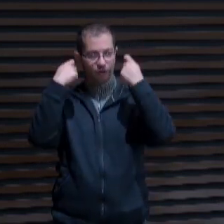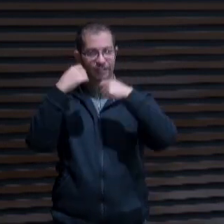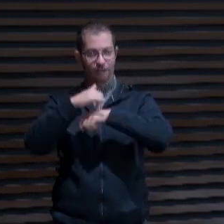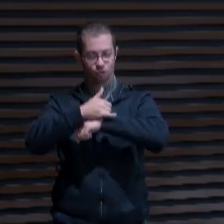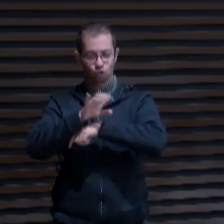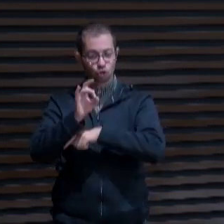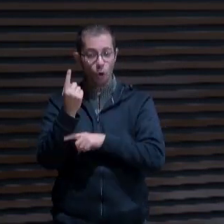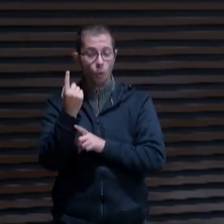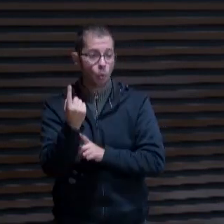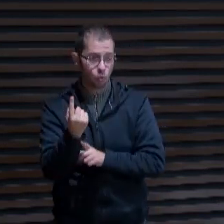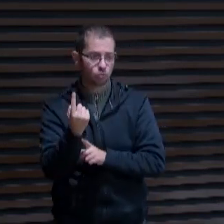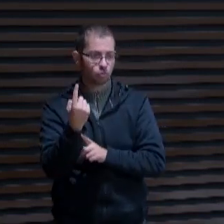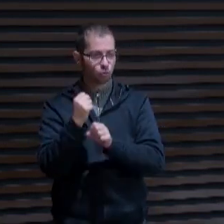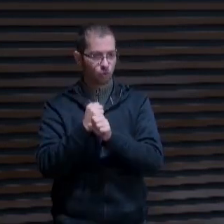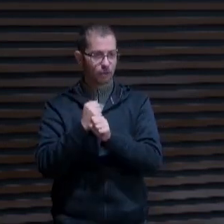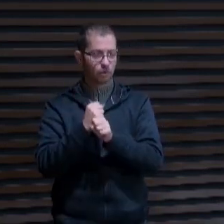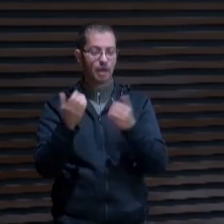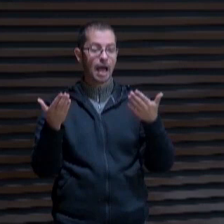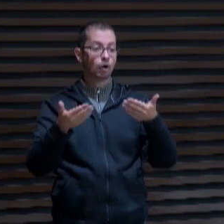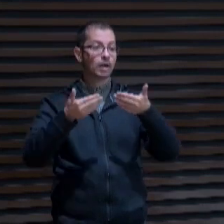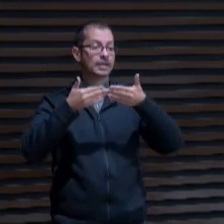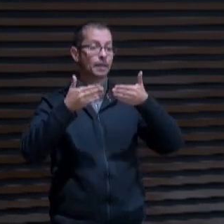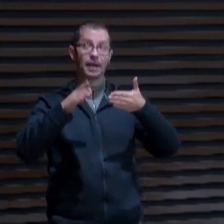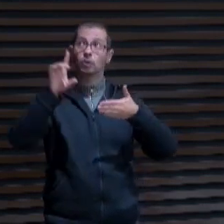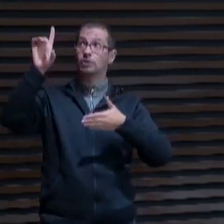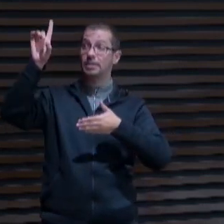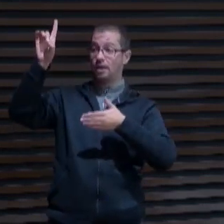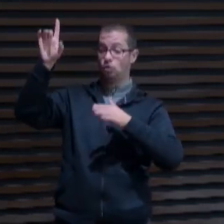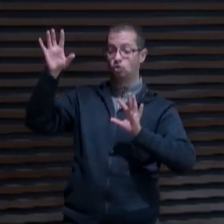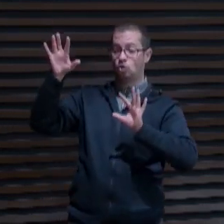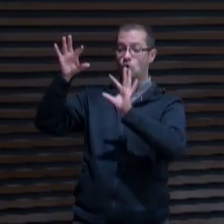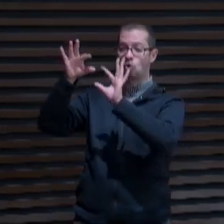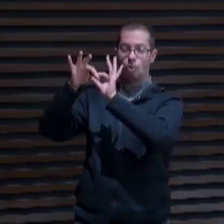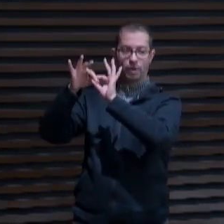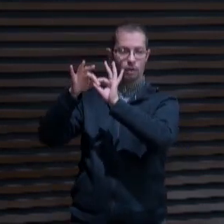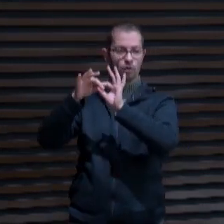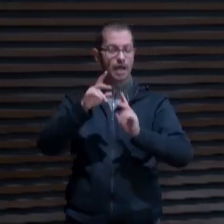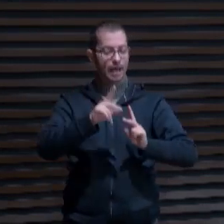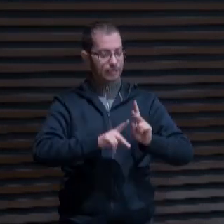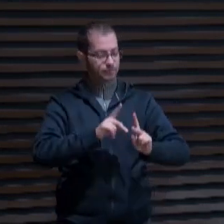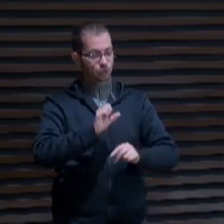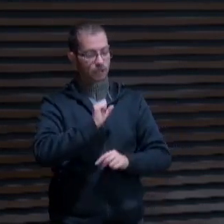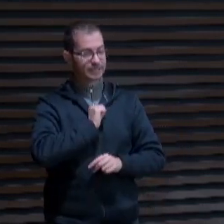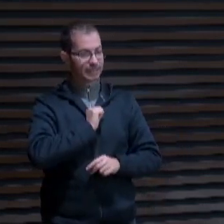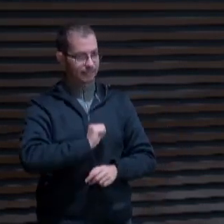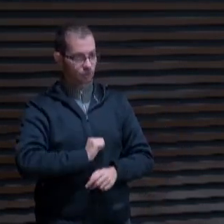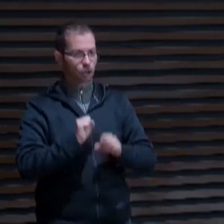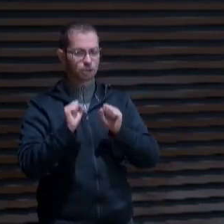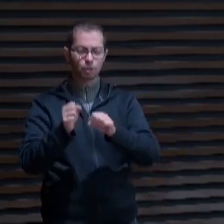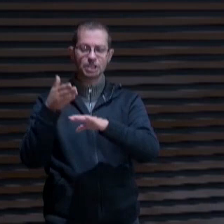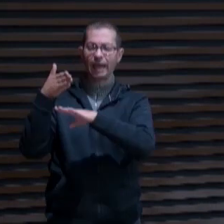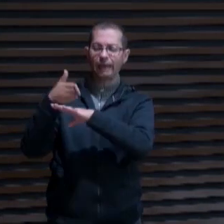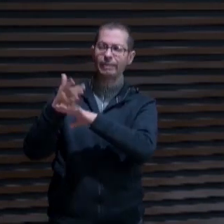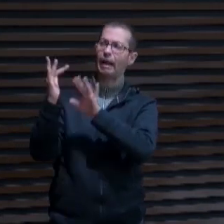E agora está aberta a comunhão. Os sacerdotes podiam entrar na presença do Senhor.